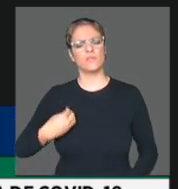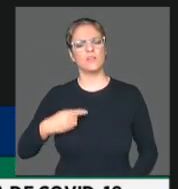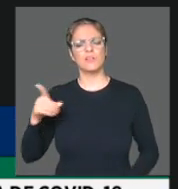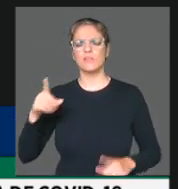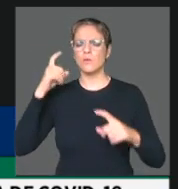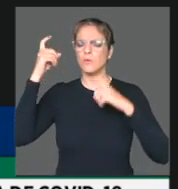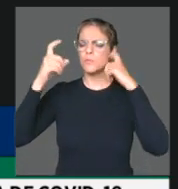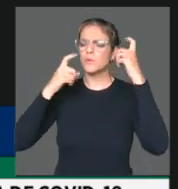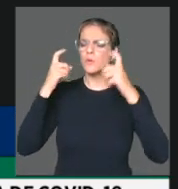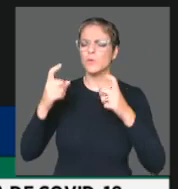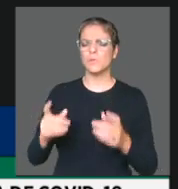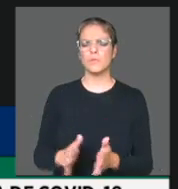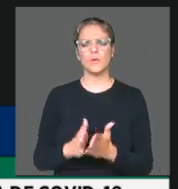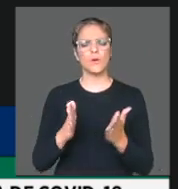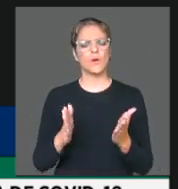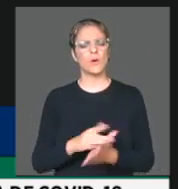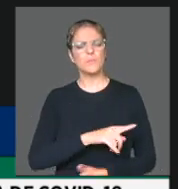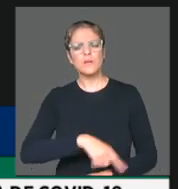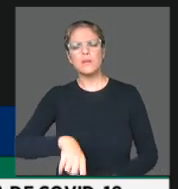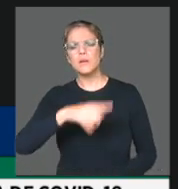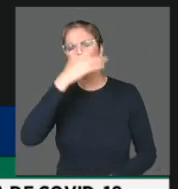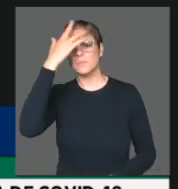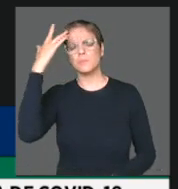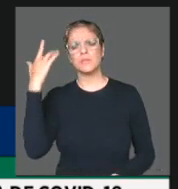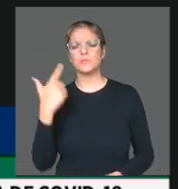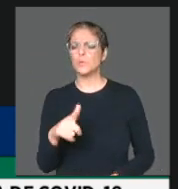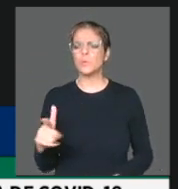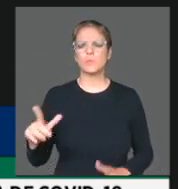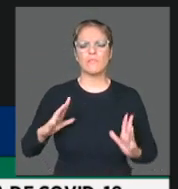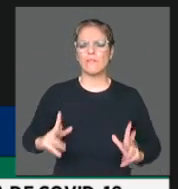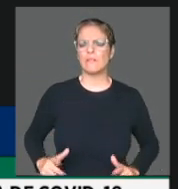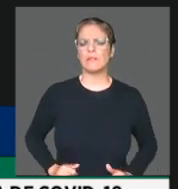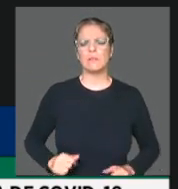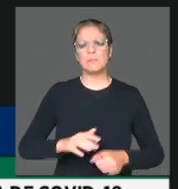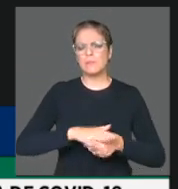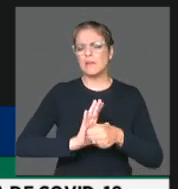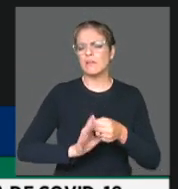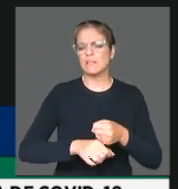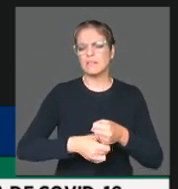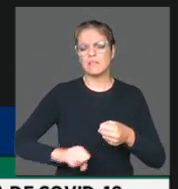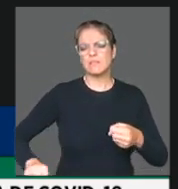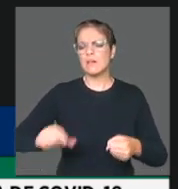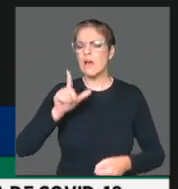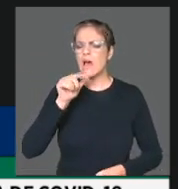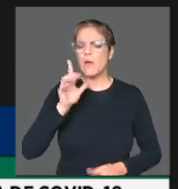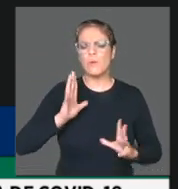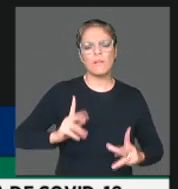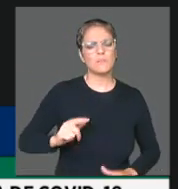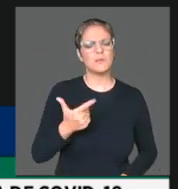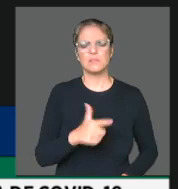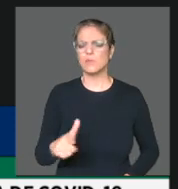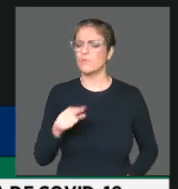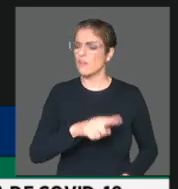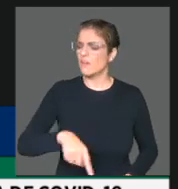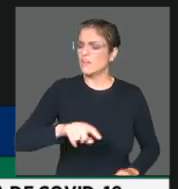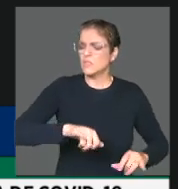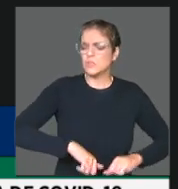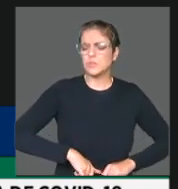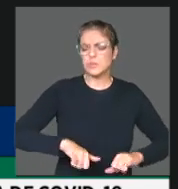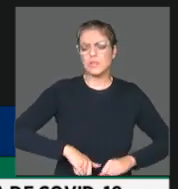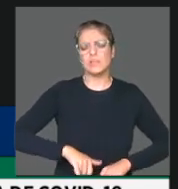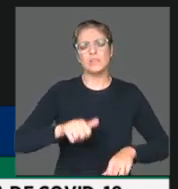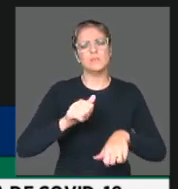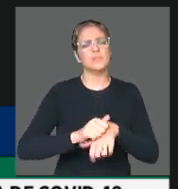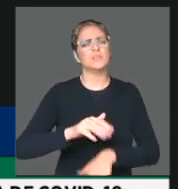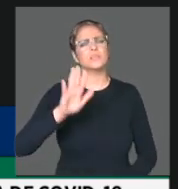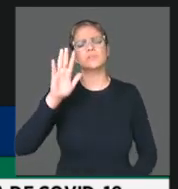mais pobres. São essas pessoas que vivem em áreas que não têm saneamento básico, que não têm água potável. São as pessoas que mais sofrem com a